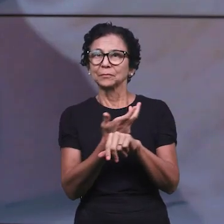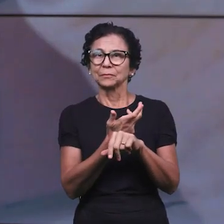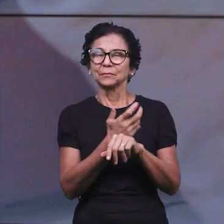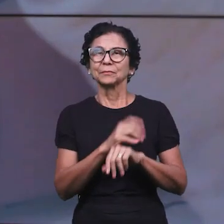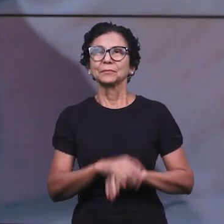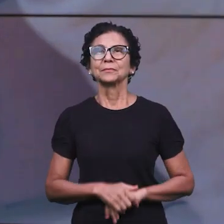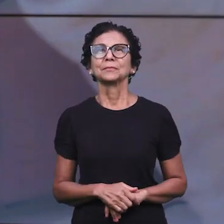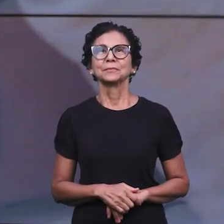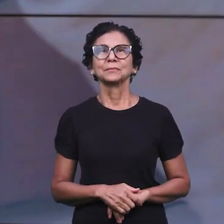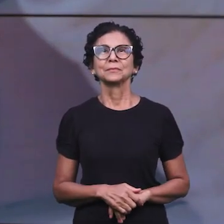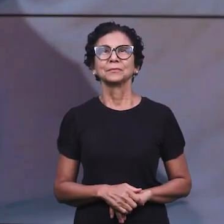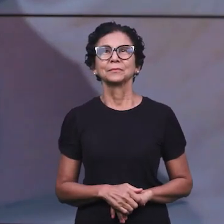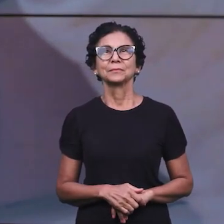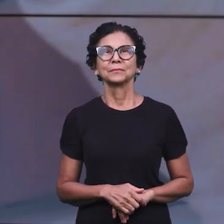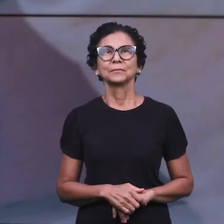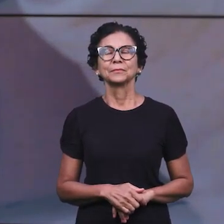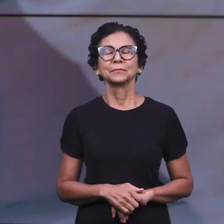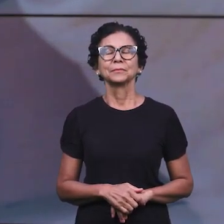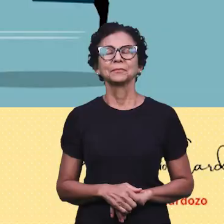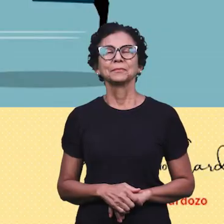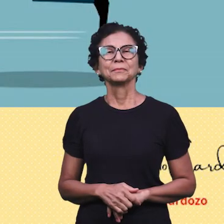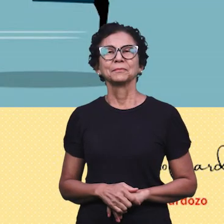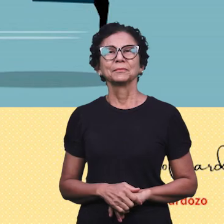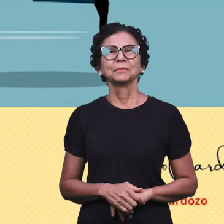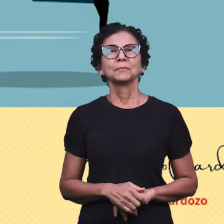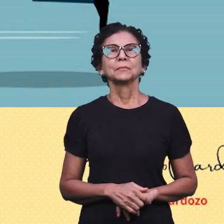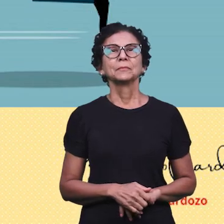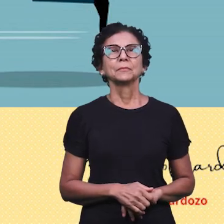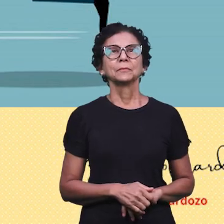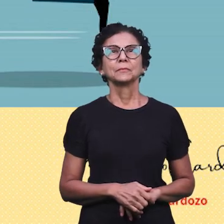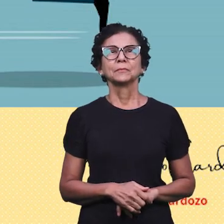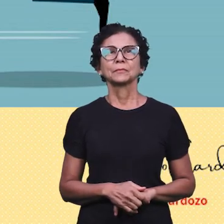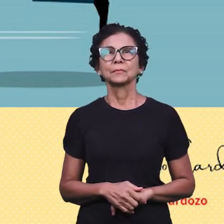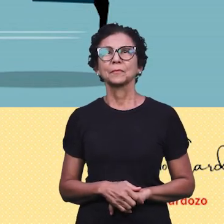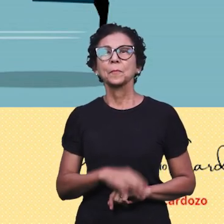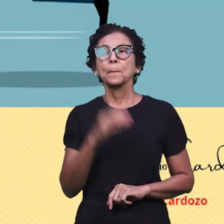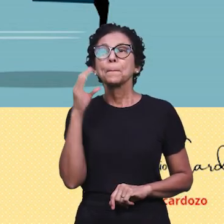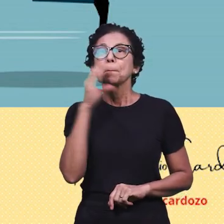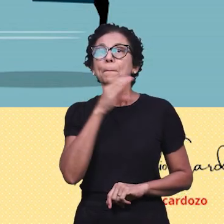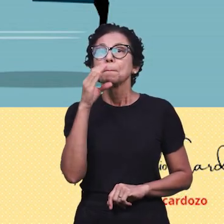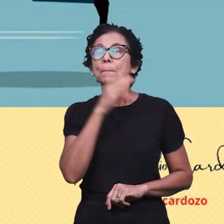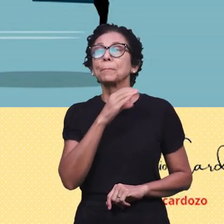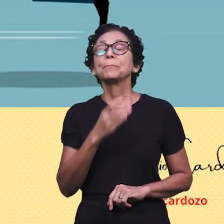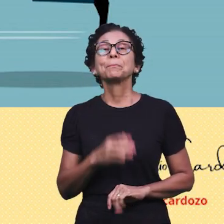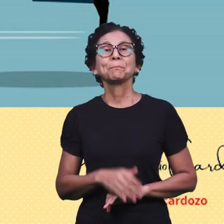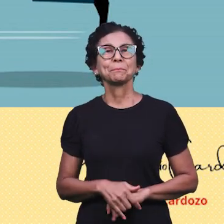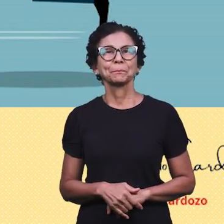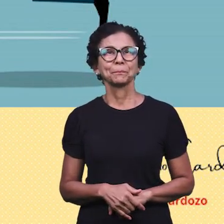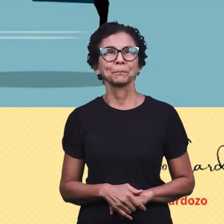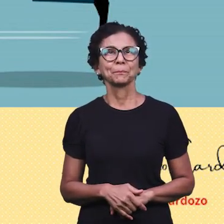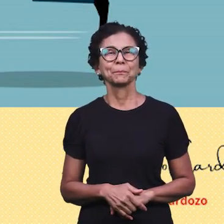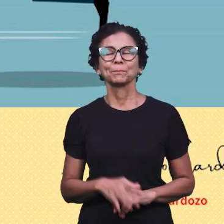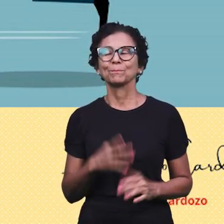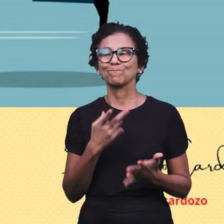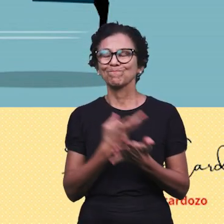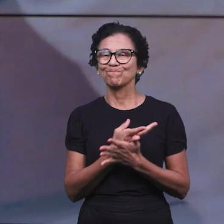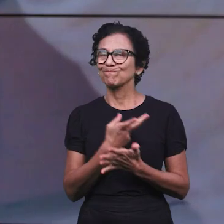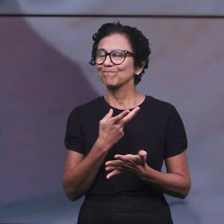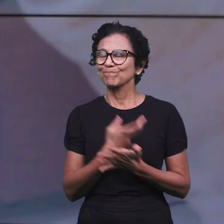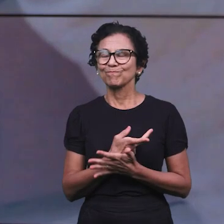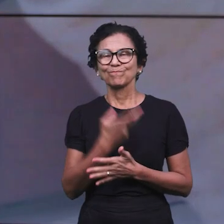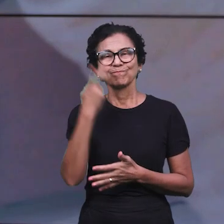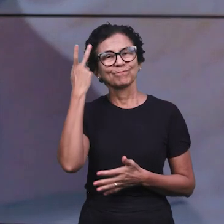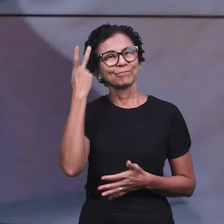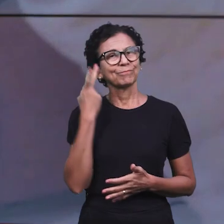nos estudos. Que mais? Ó, ter pressa, tá? Aqui é um erro muito comum